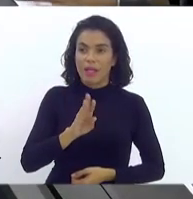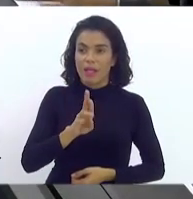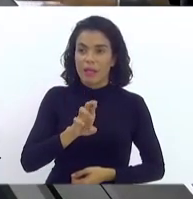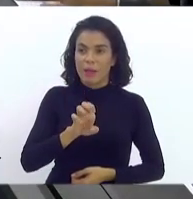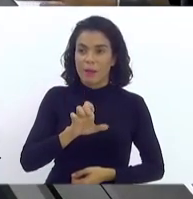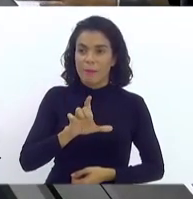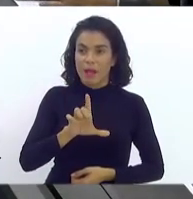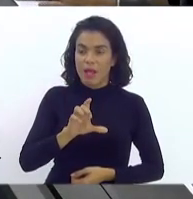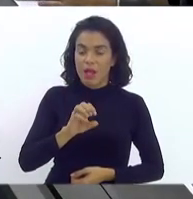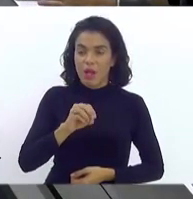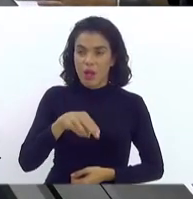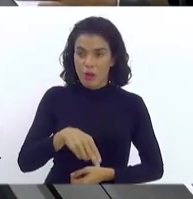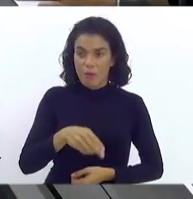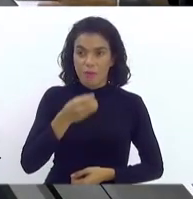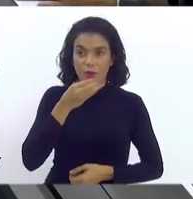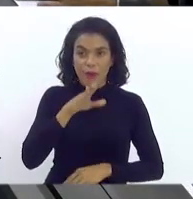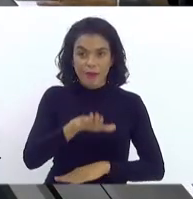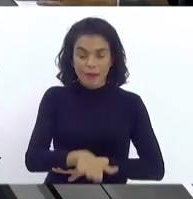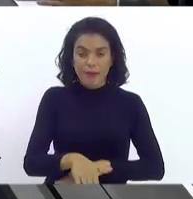Já é boa tarde, né, senhor presidente?